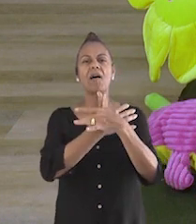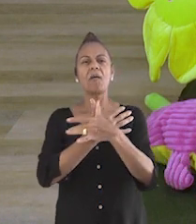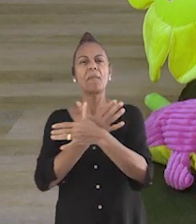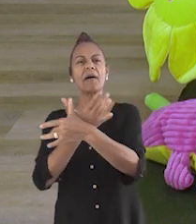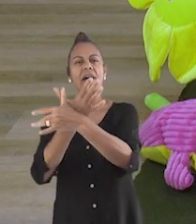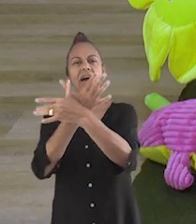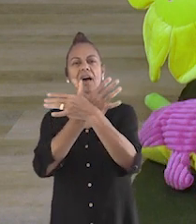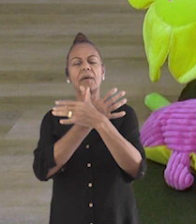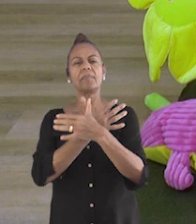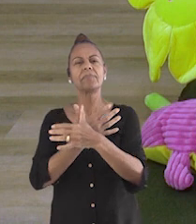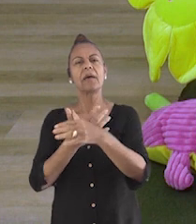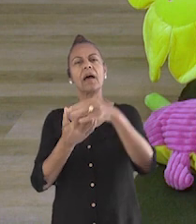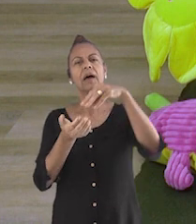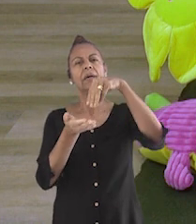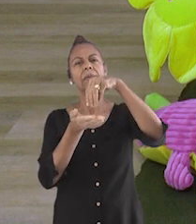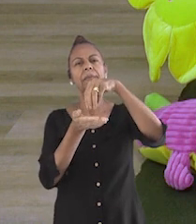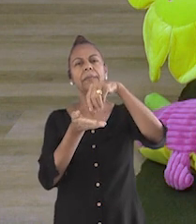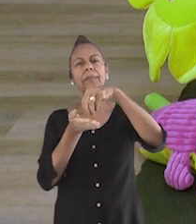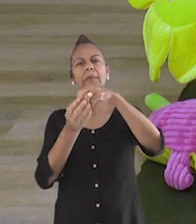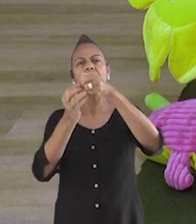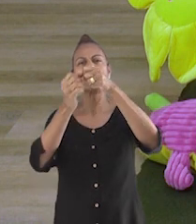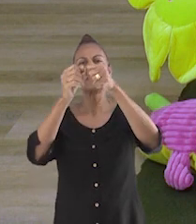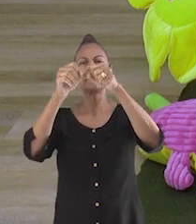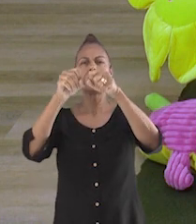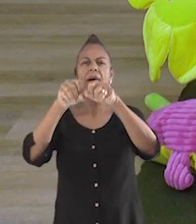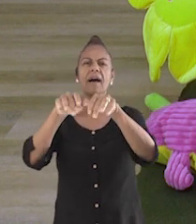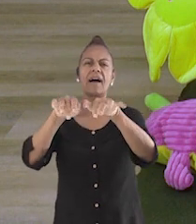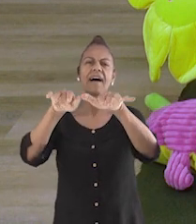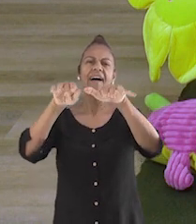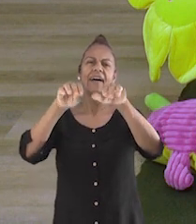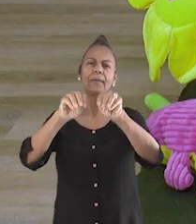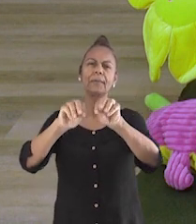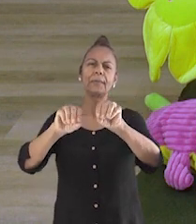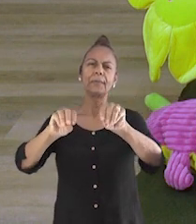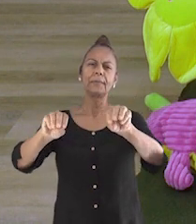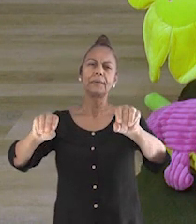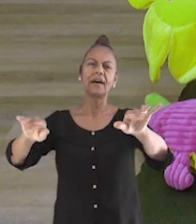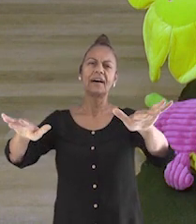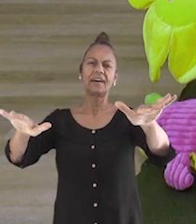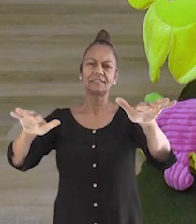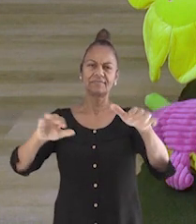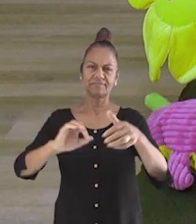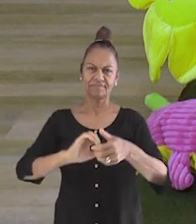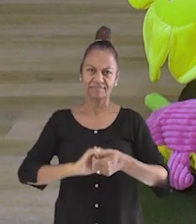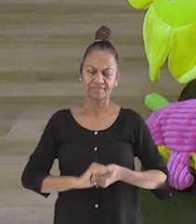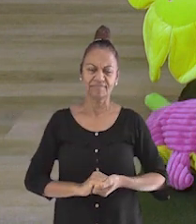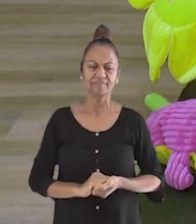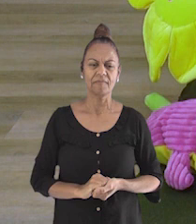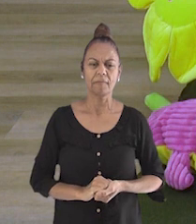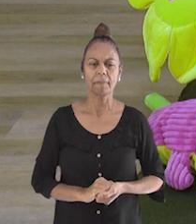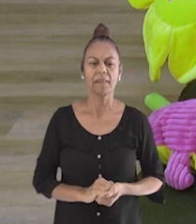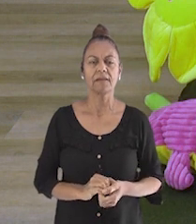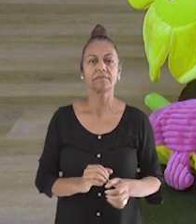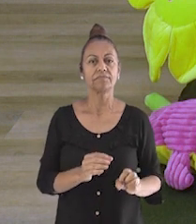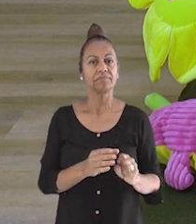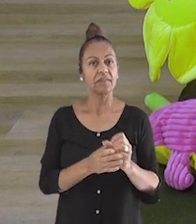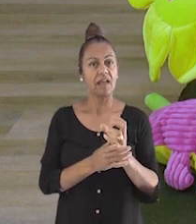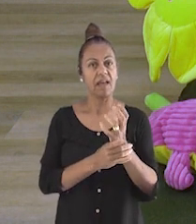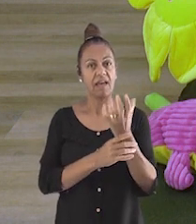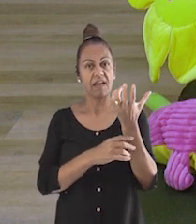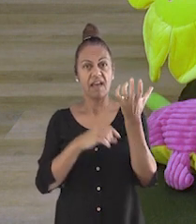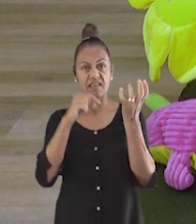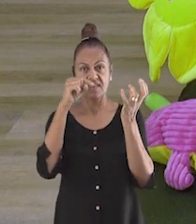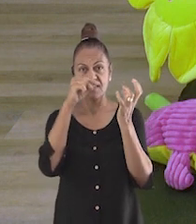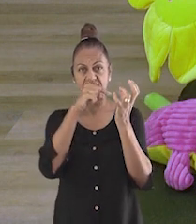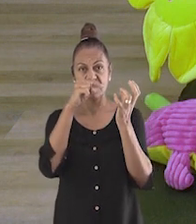as flores. Quando as borboletas pousam nas flores para se alimentar com néctar, um